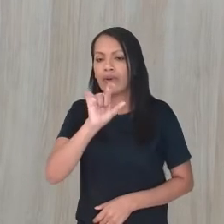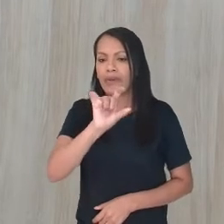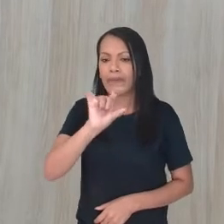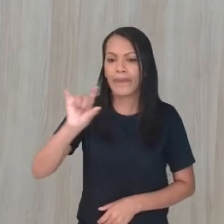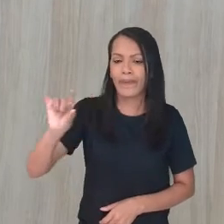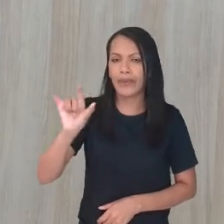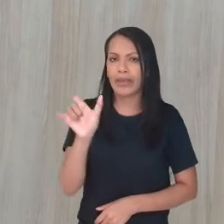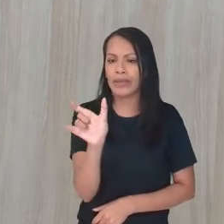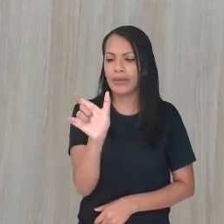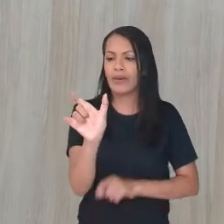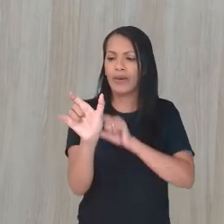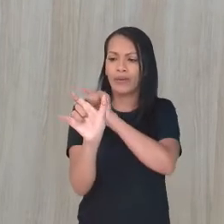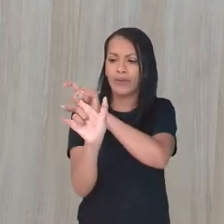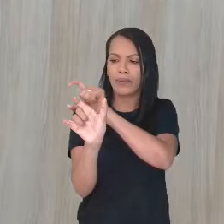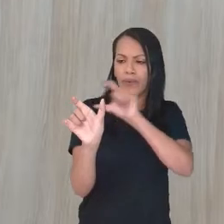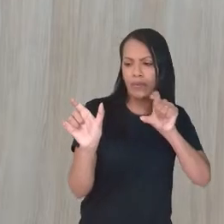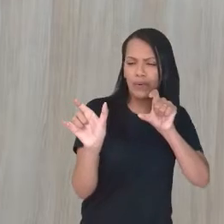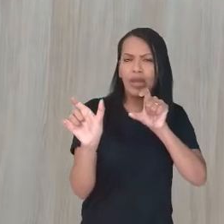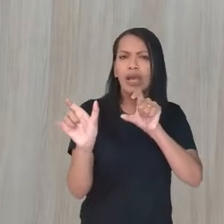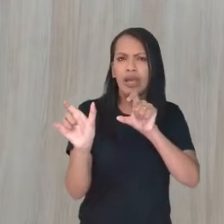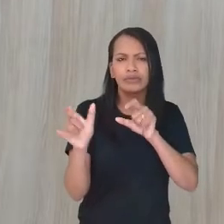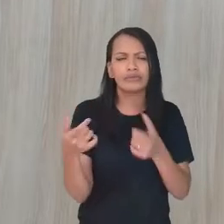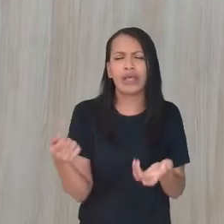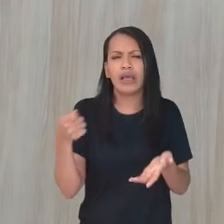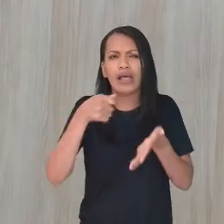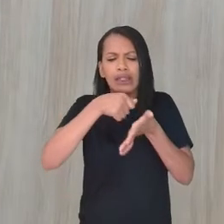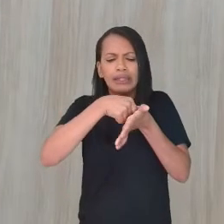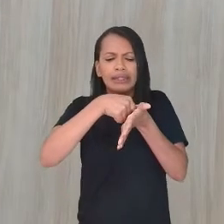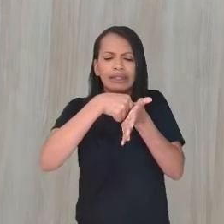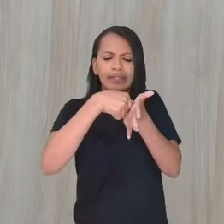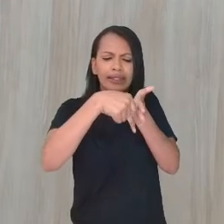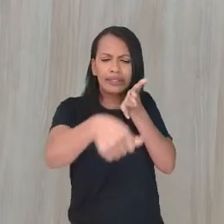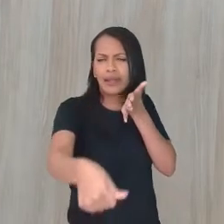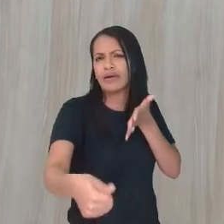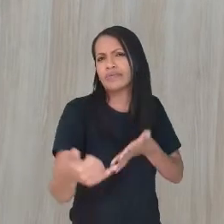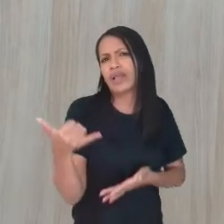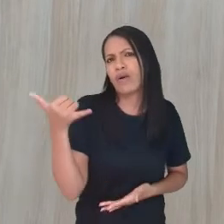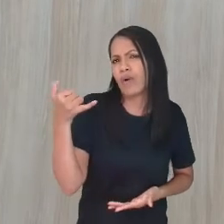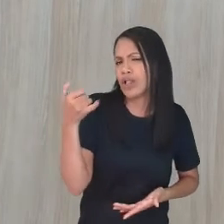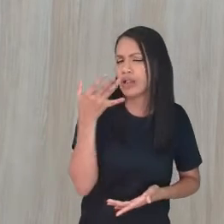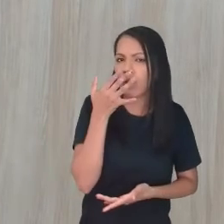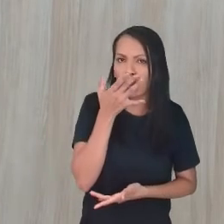a gente vai retomar nossos estudos. Marca-texto,